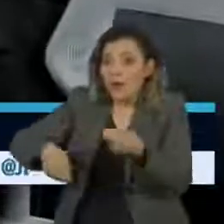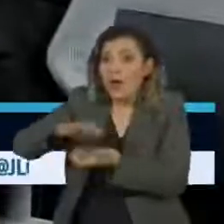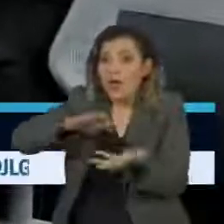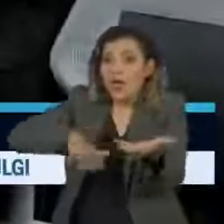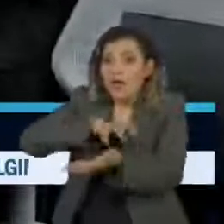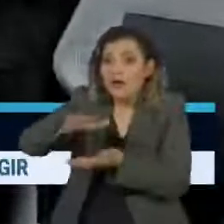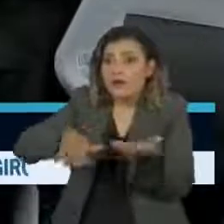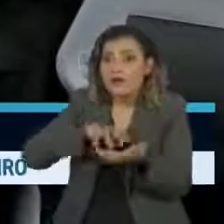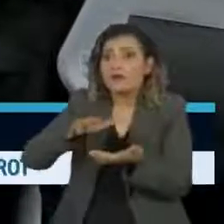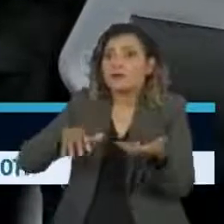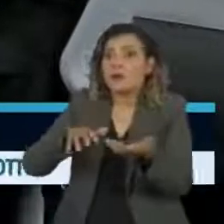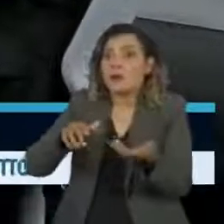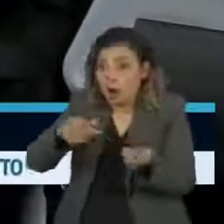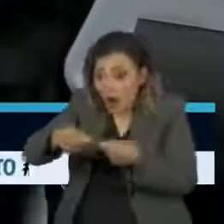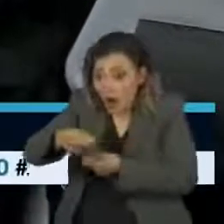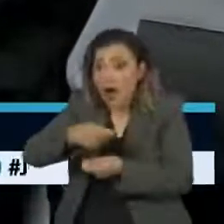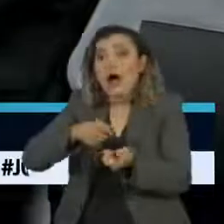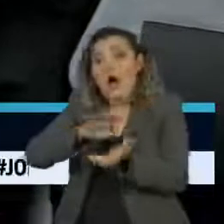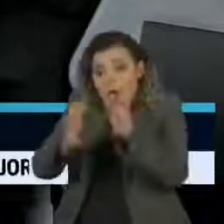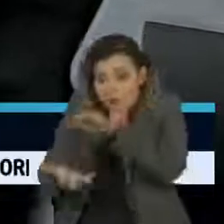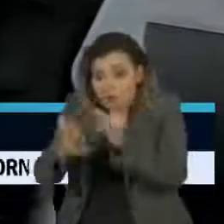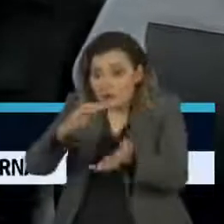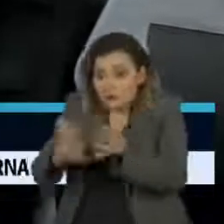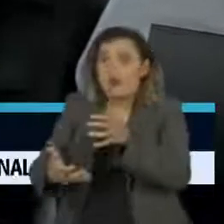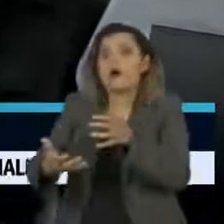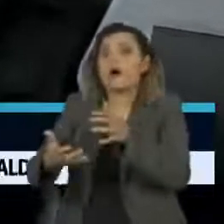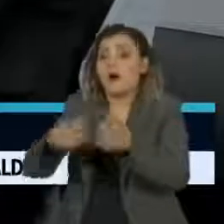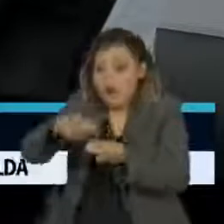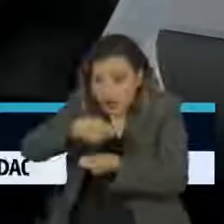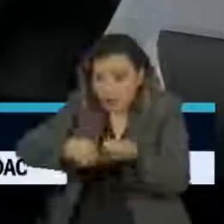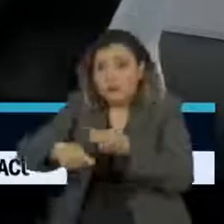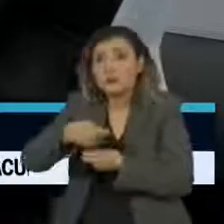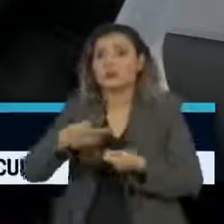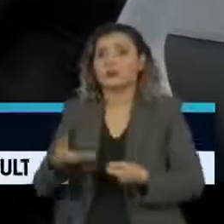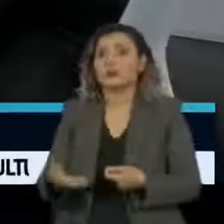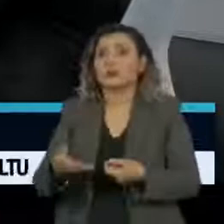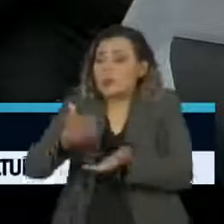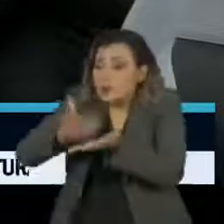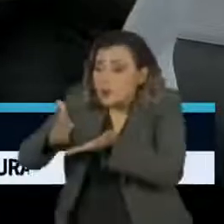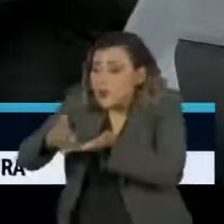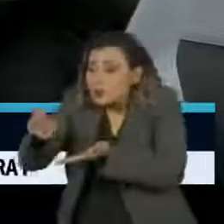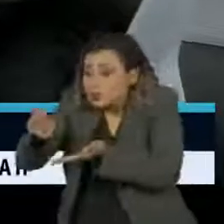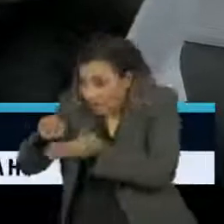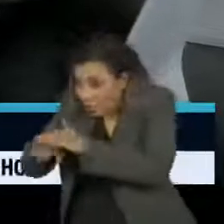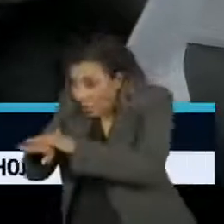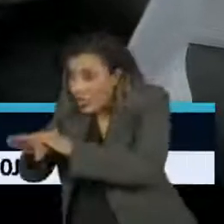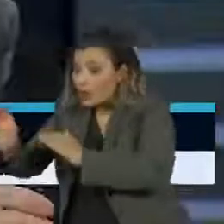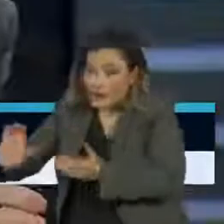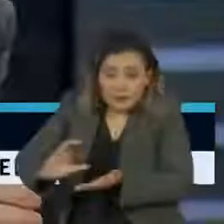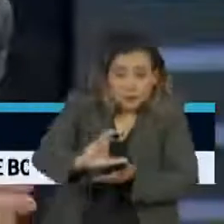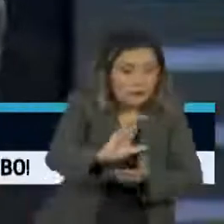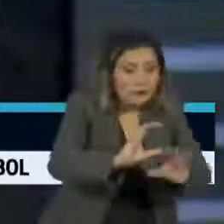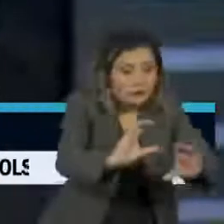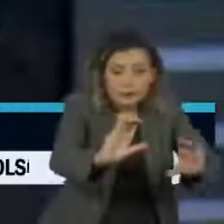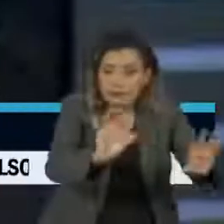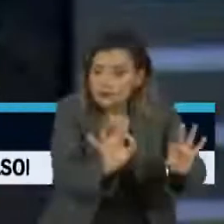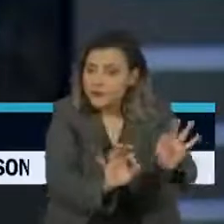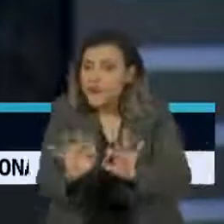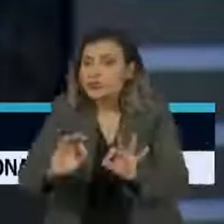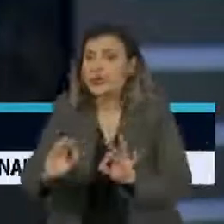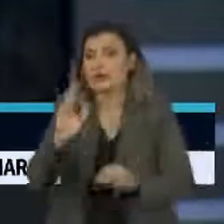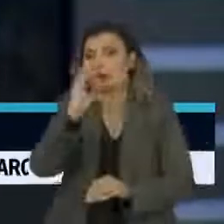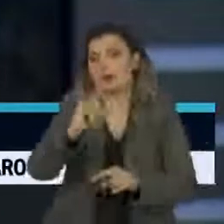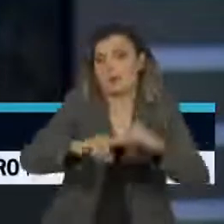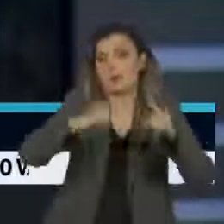é? Redução de gastos estruturais de longo prazo, para sobrar dinheiro para outros projetos mais importantes para o país. Não